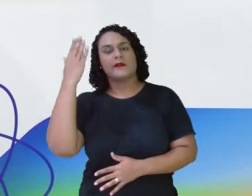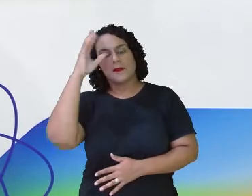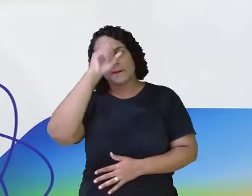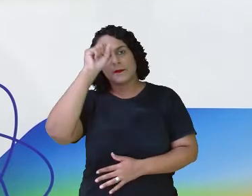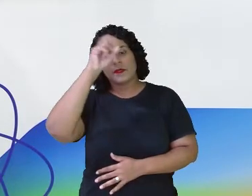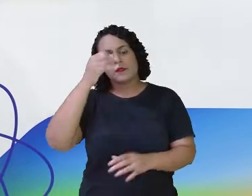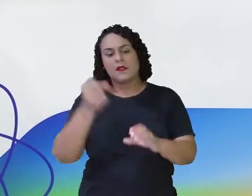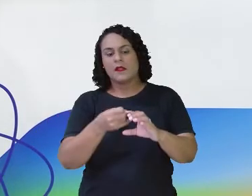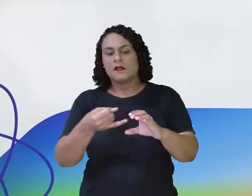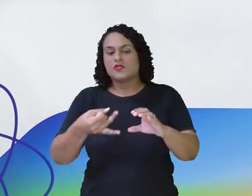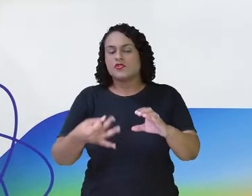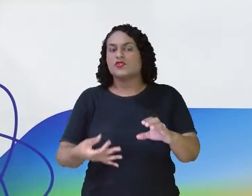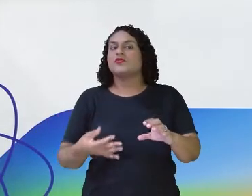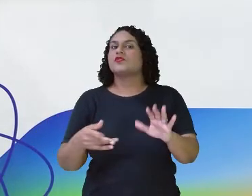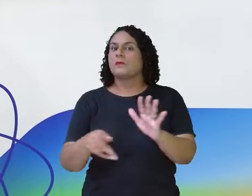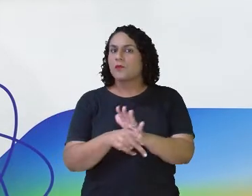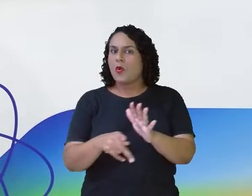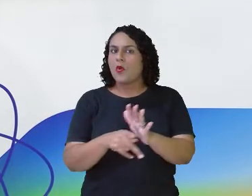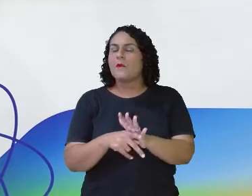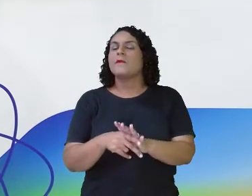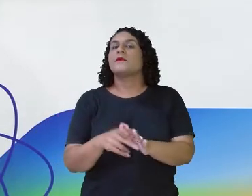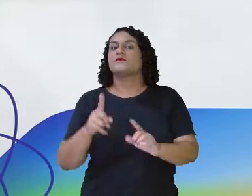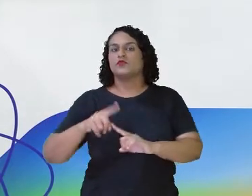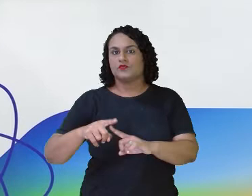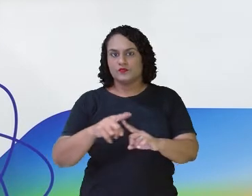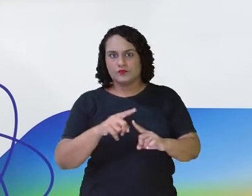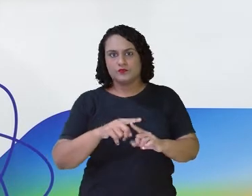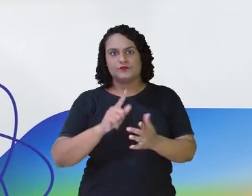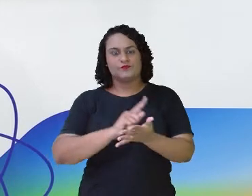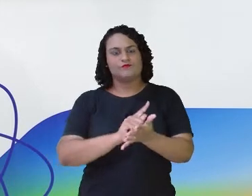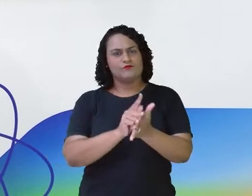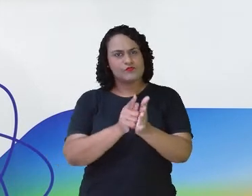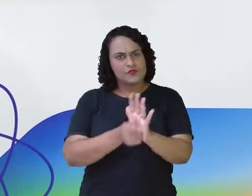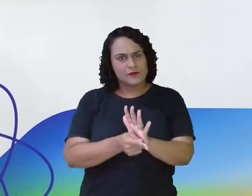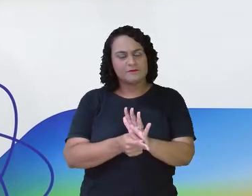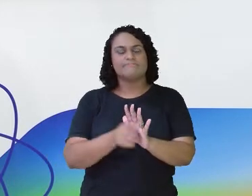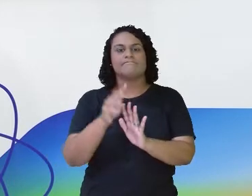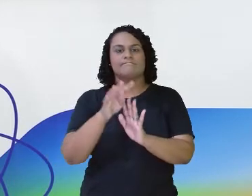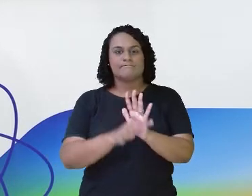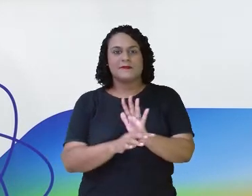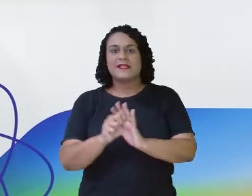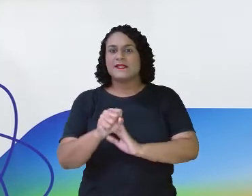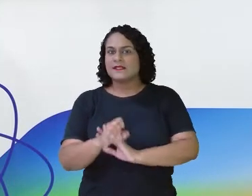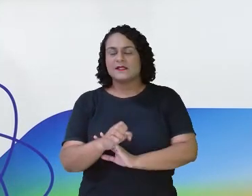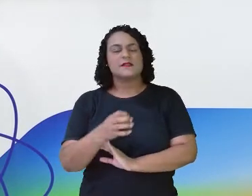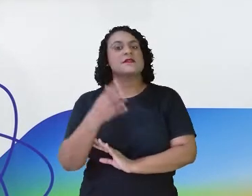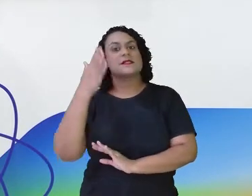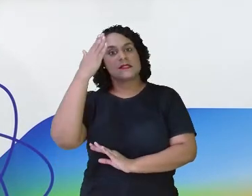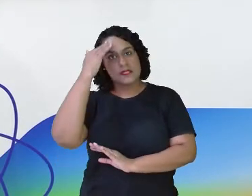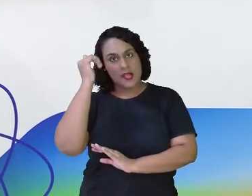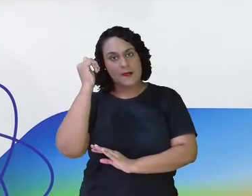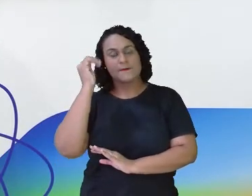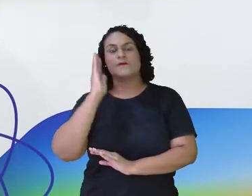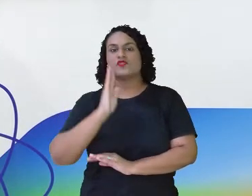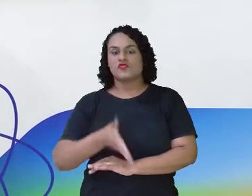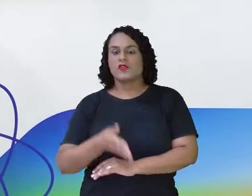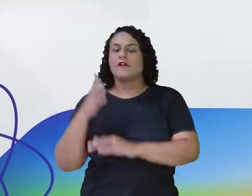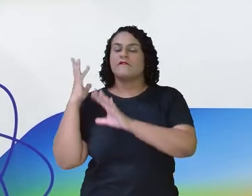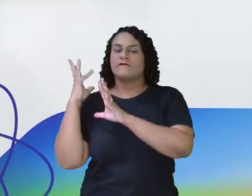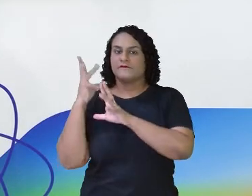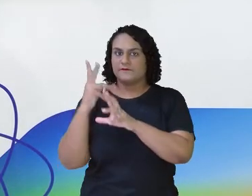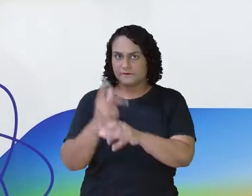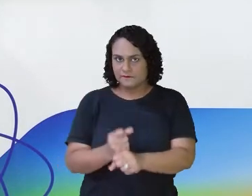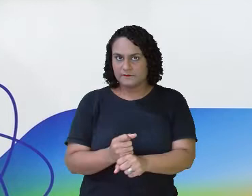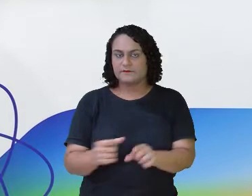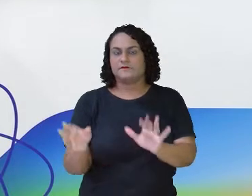que os diferenciam. E se você já sabe, você vai relembrar. Fechado assim? Então, o tema de hoje